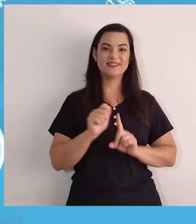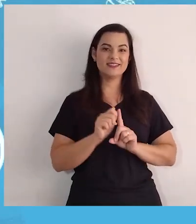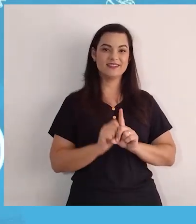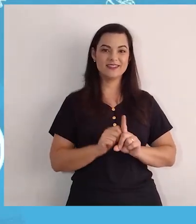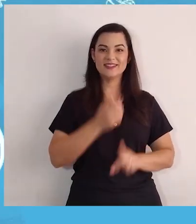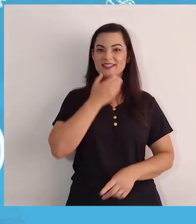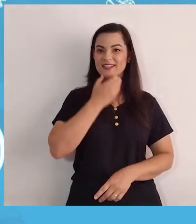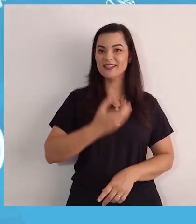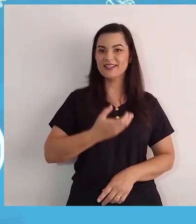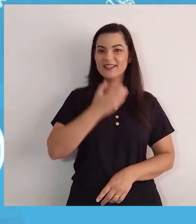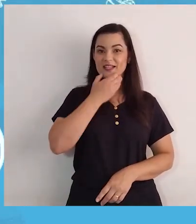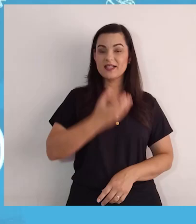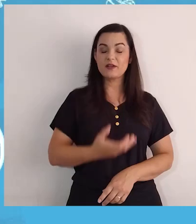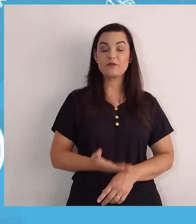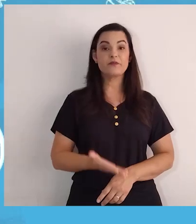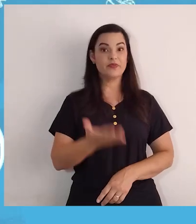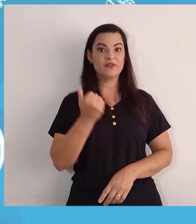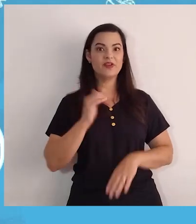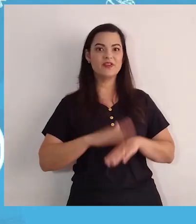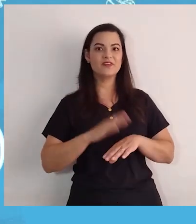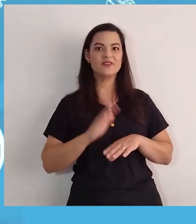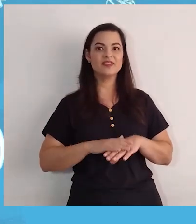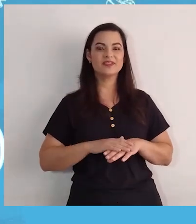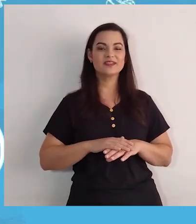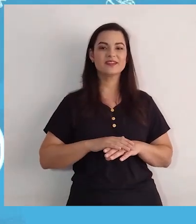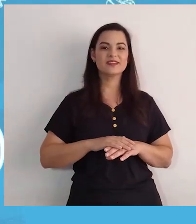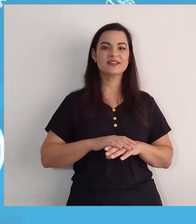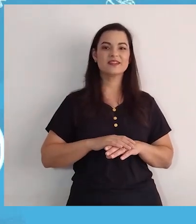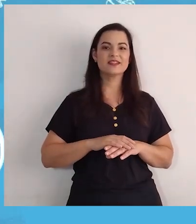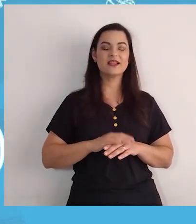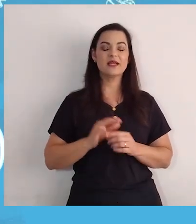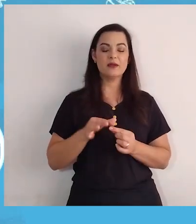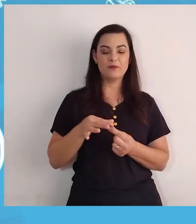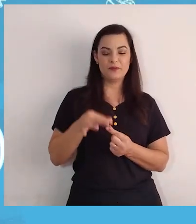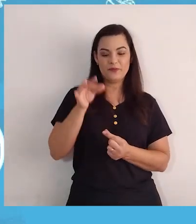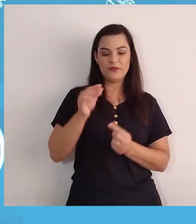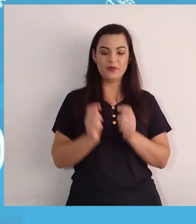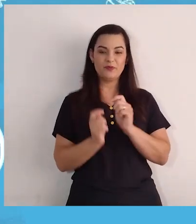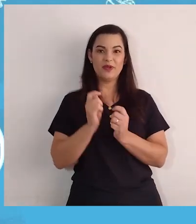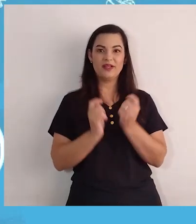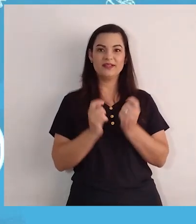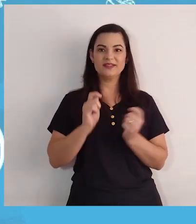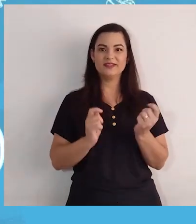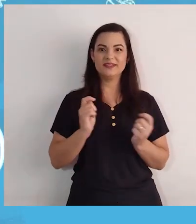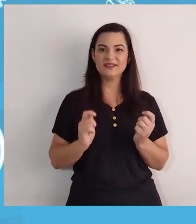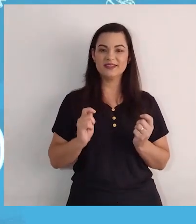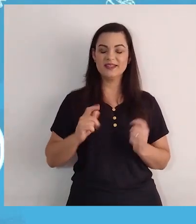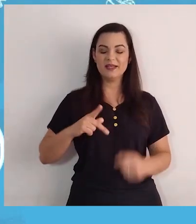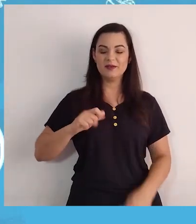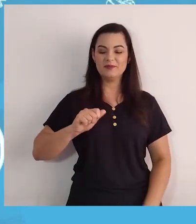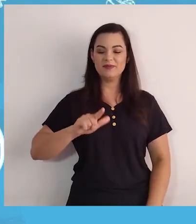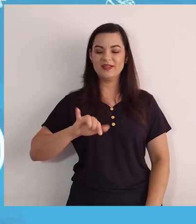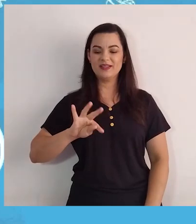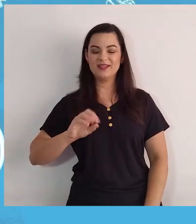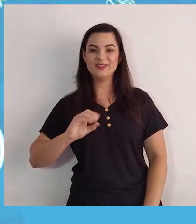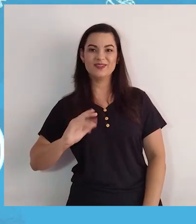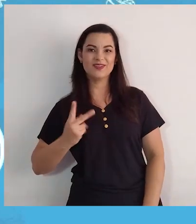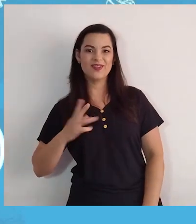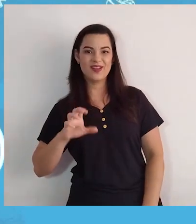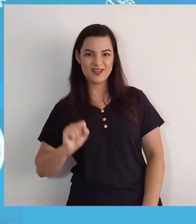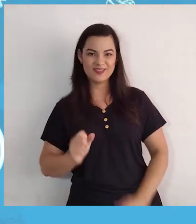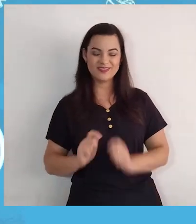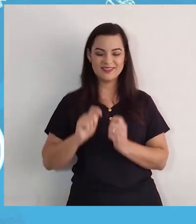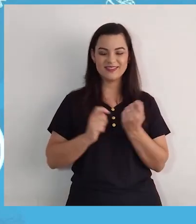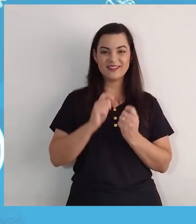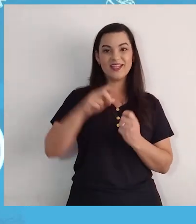13 de dezembro. Vamos fazer palitoches e recontar essa história? Use a sua criatividade, construa seus palitoches